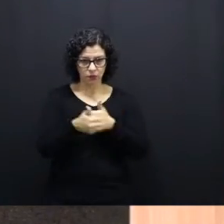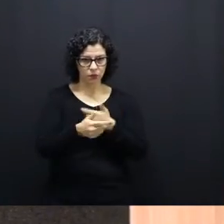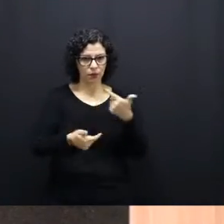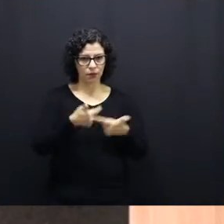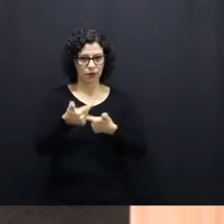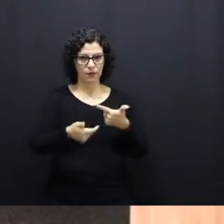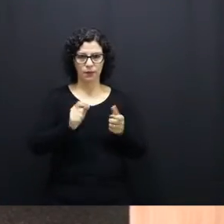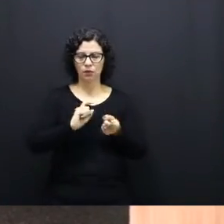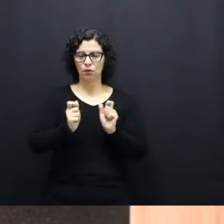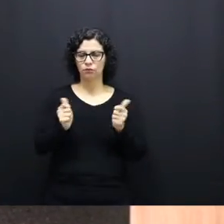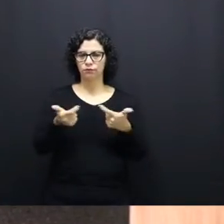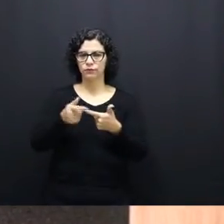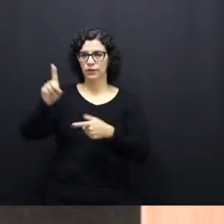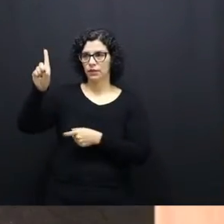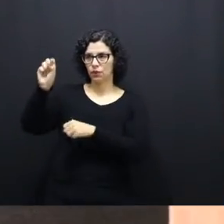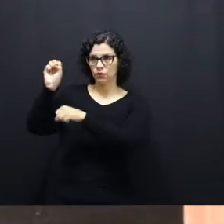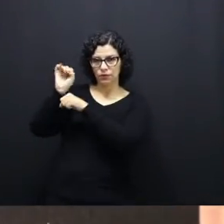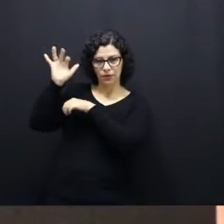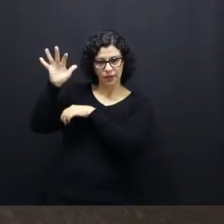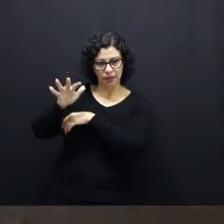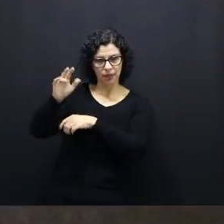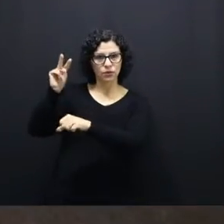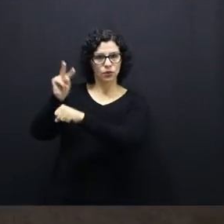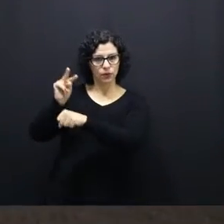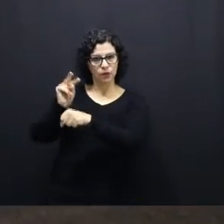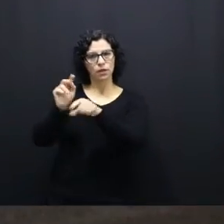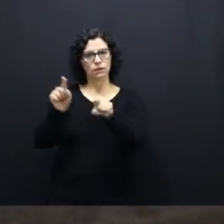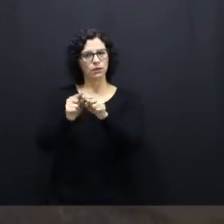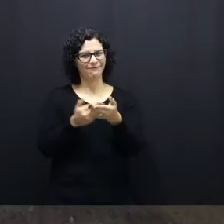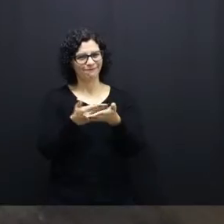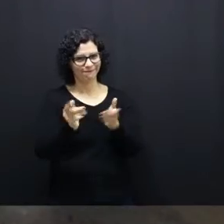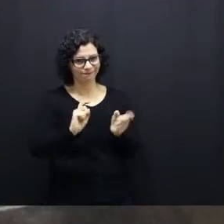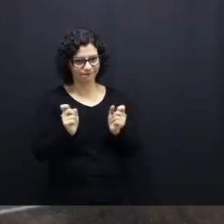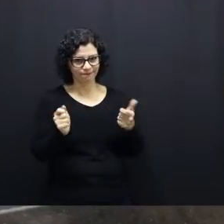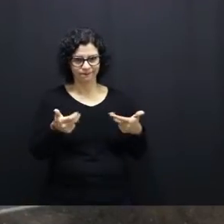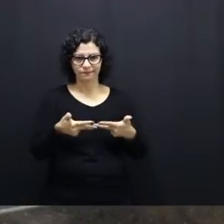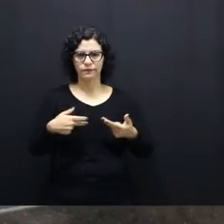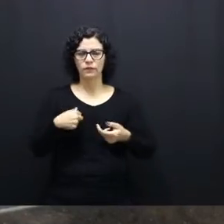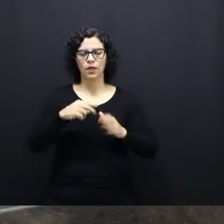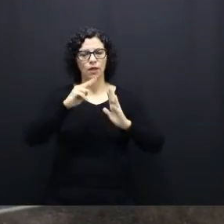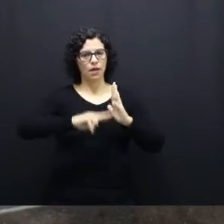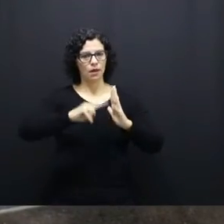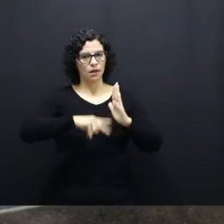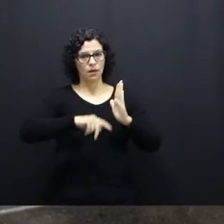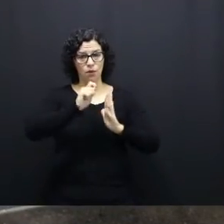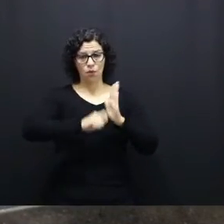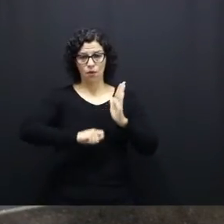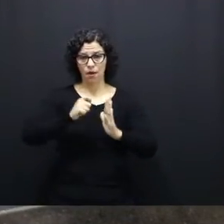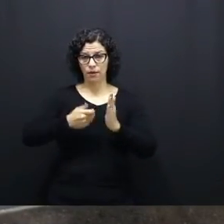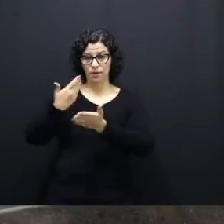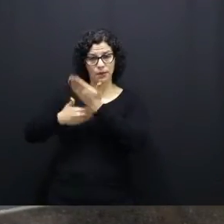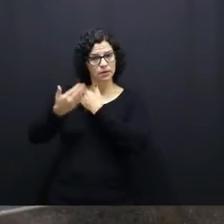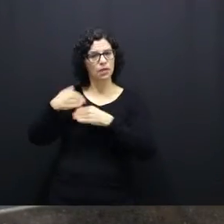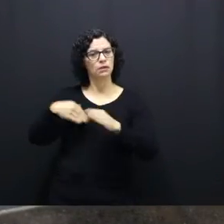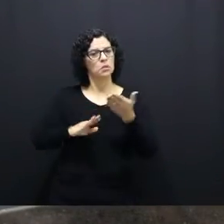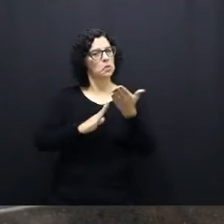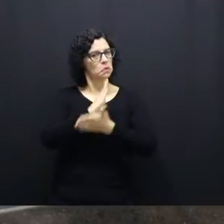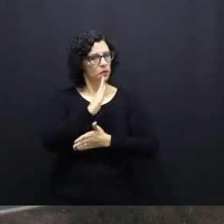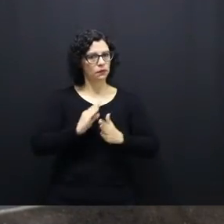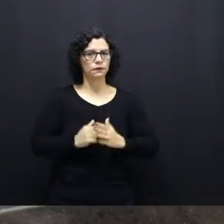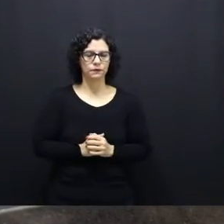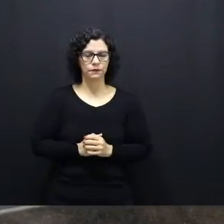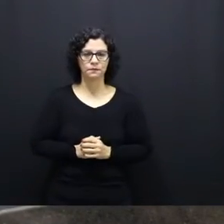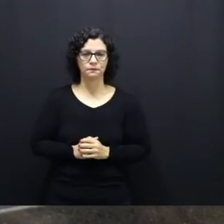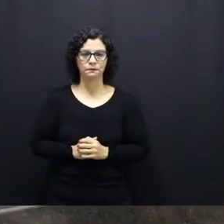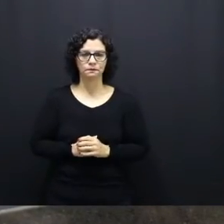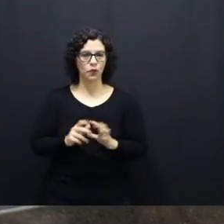e abertos e são sobre a graça e proteção de Deus por cedida à leitura da ata da sessão anterior foi aprovada se observações